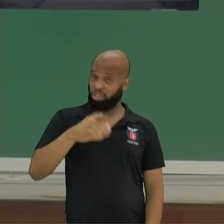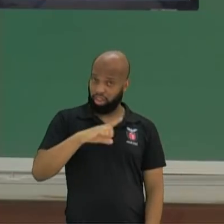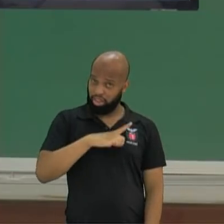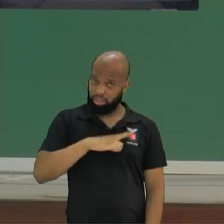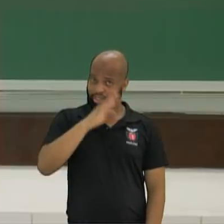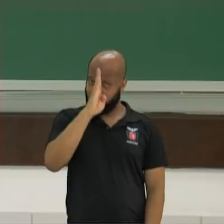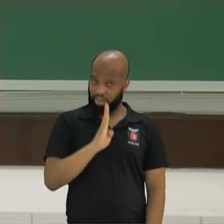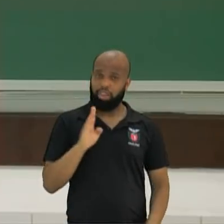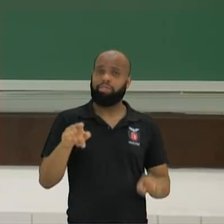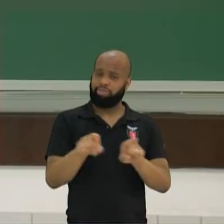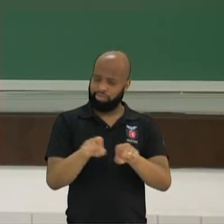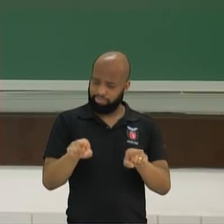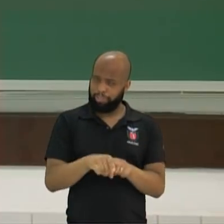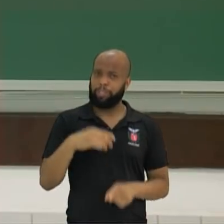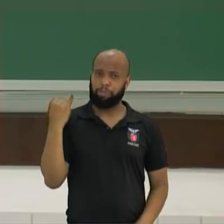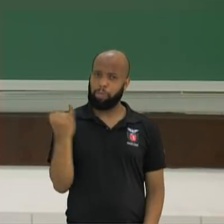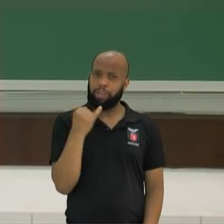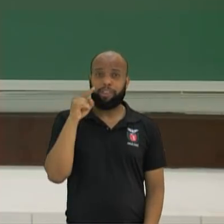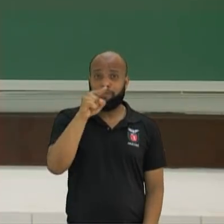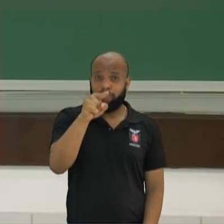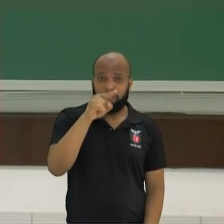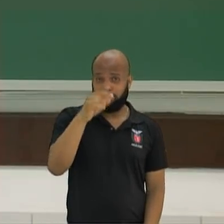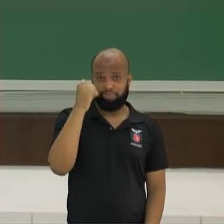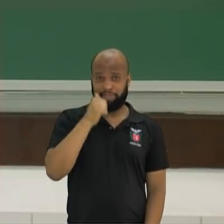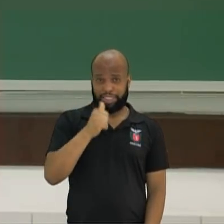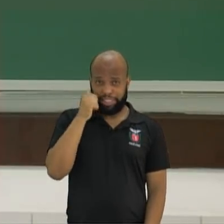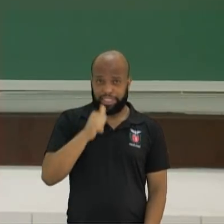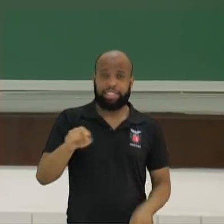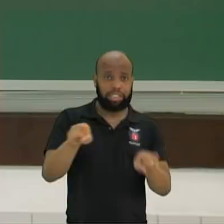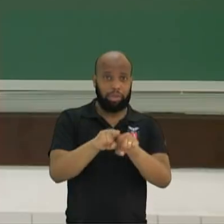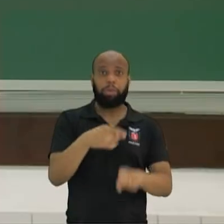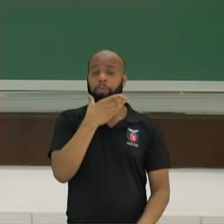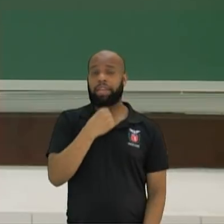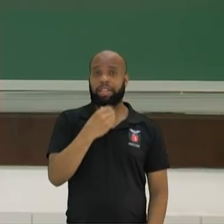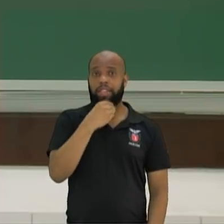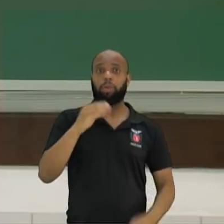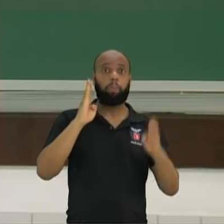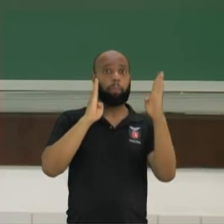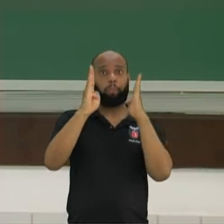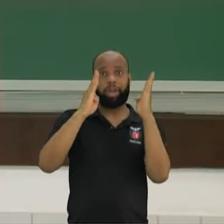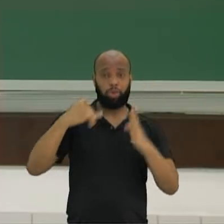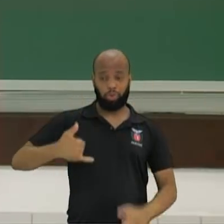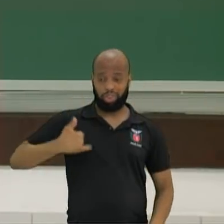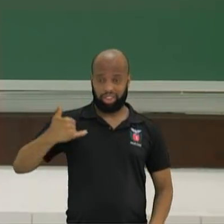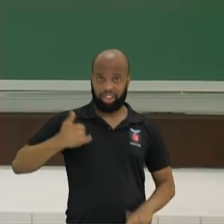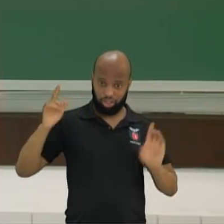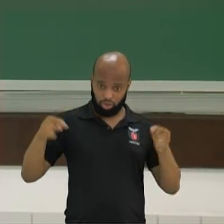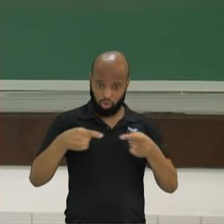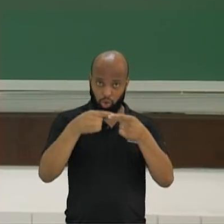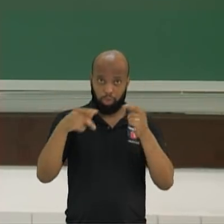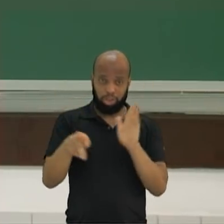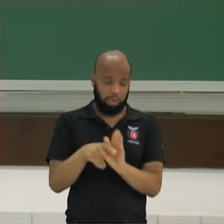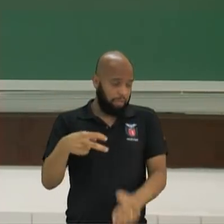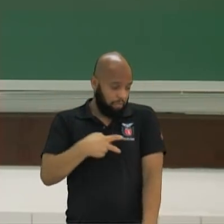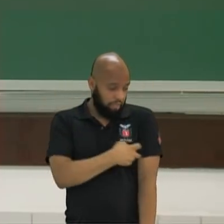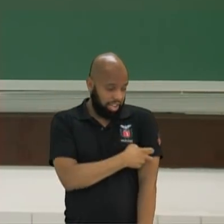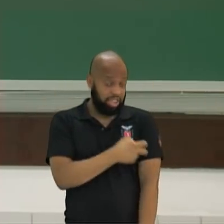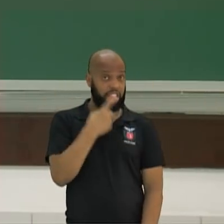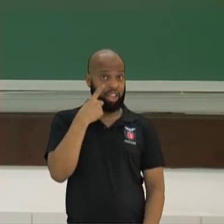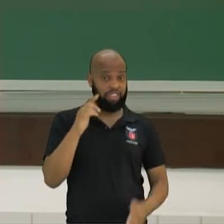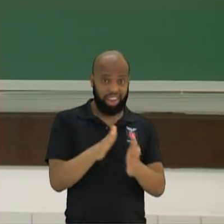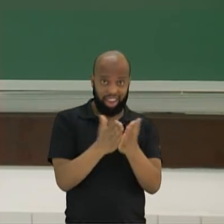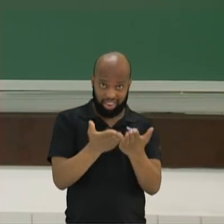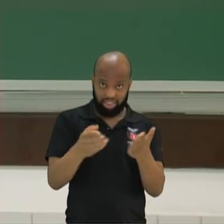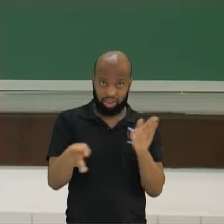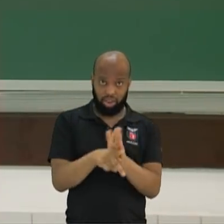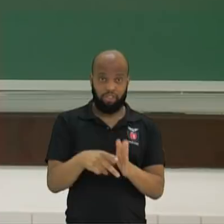que é gratuita, tá? Então, tanto vocês meninas quanto vocês aí meninos precisam ver se a vacinação está em dia, né?